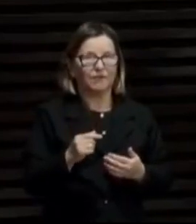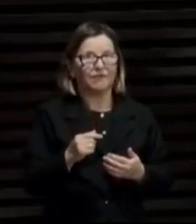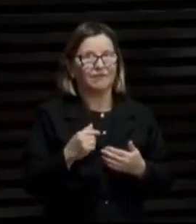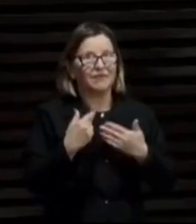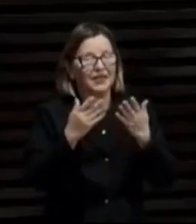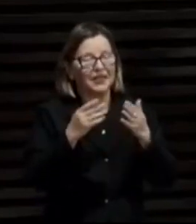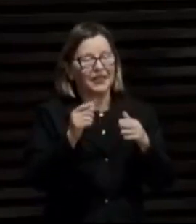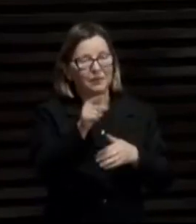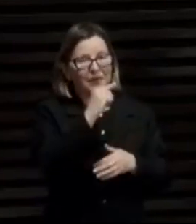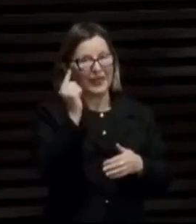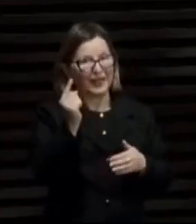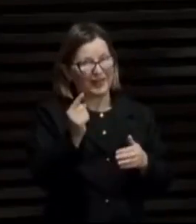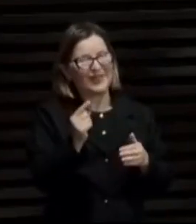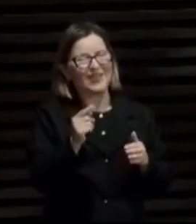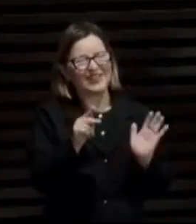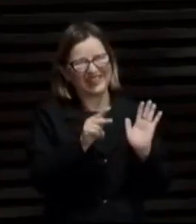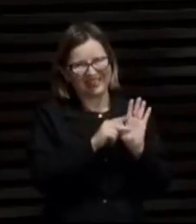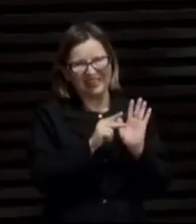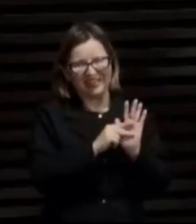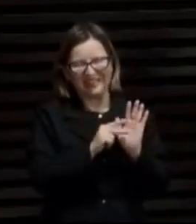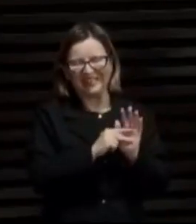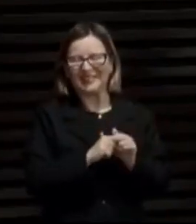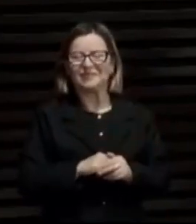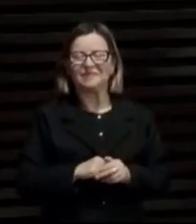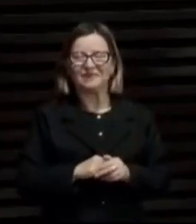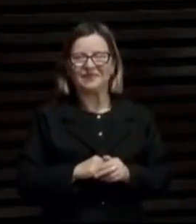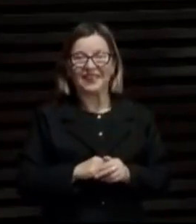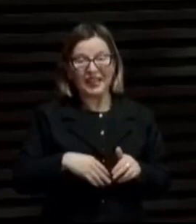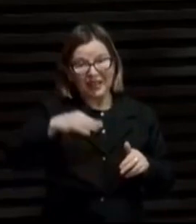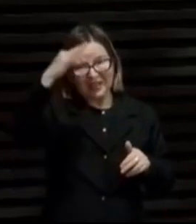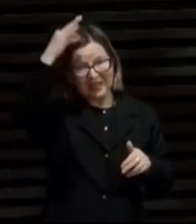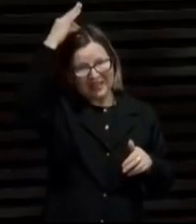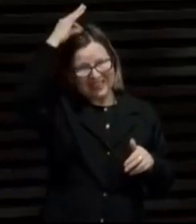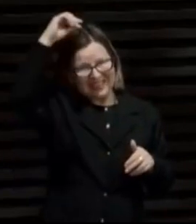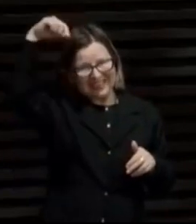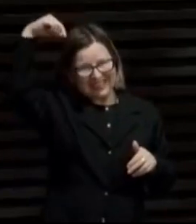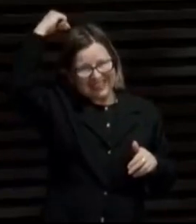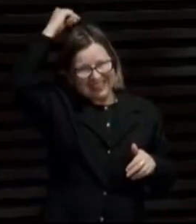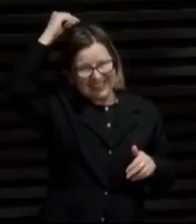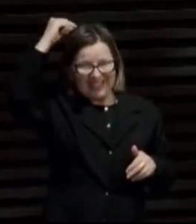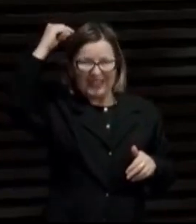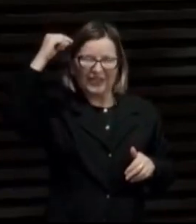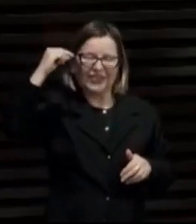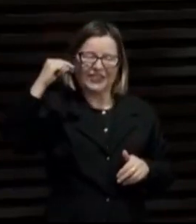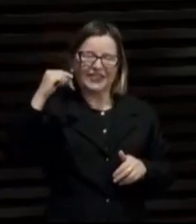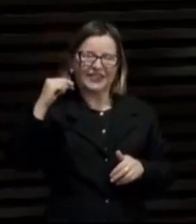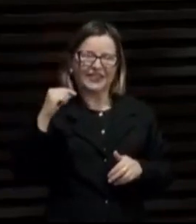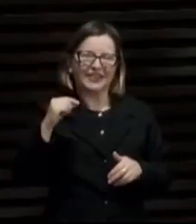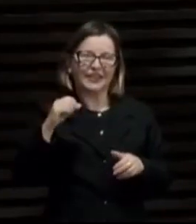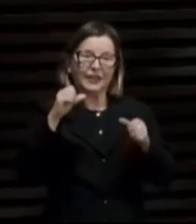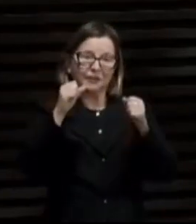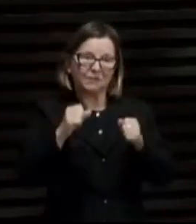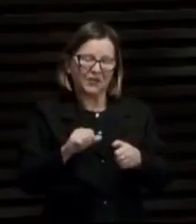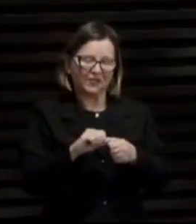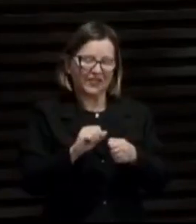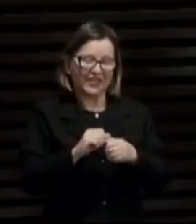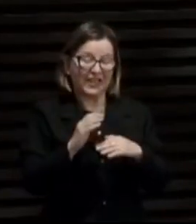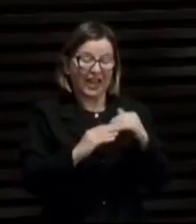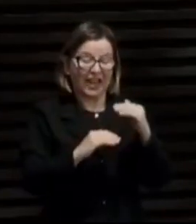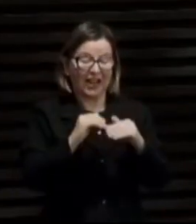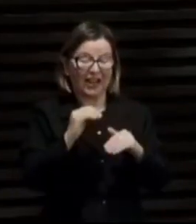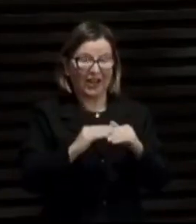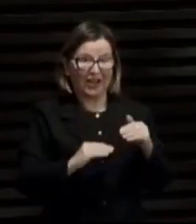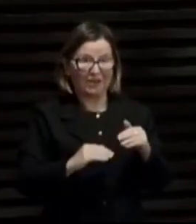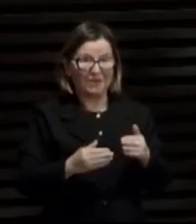Como nós lemos no texto acima. Então, o Espírito Santo de Deus é que vai trabalhar em nós, nos trazendo